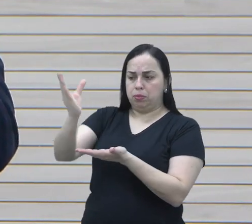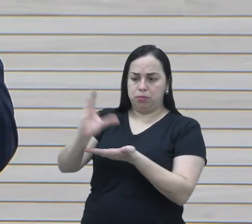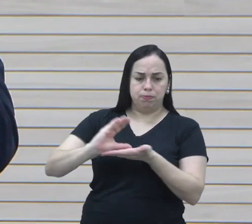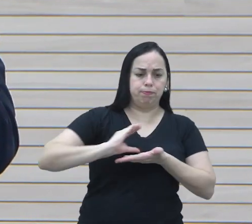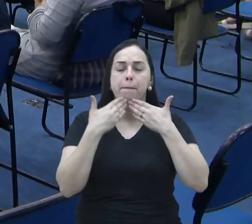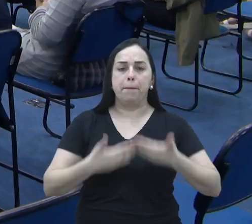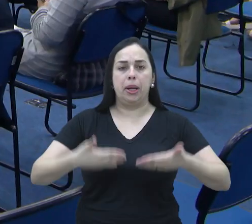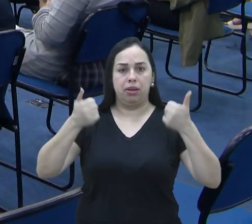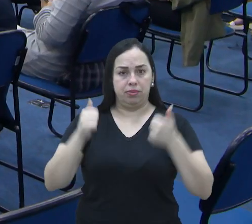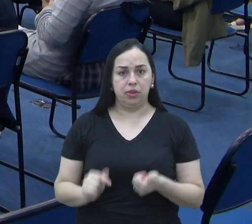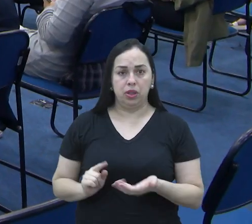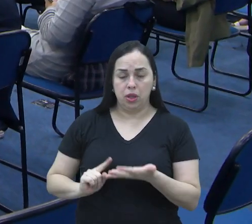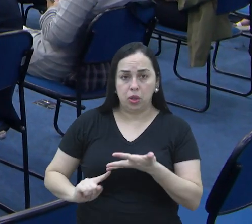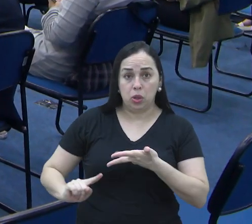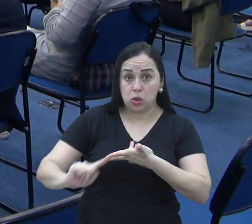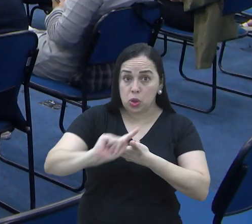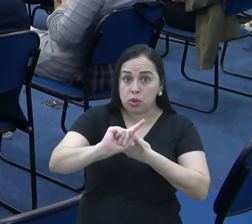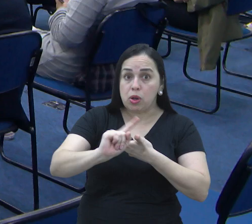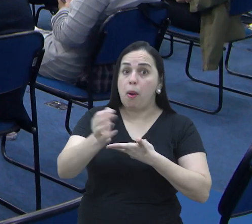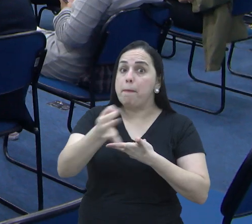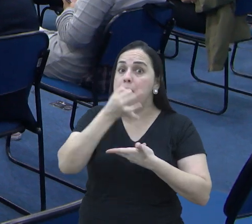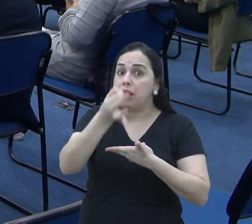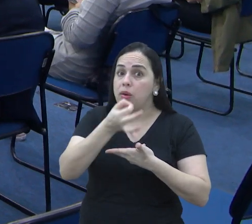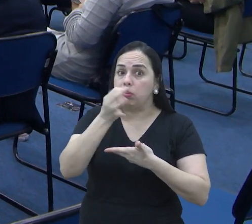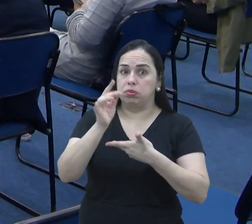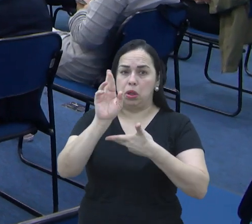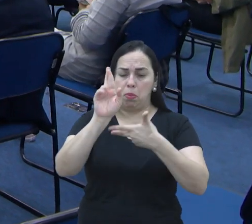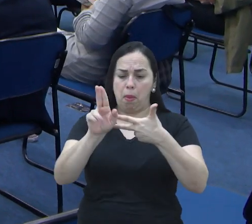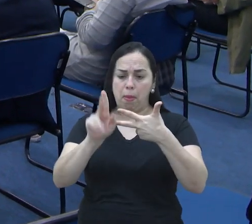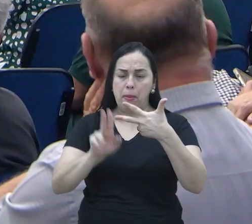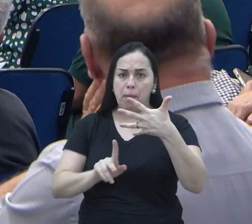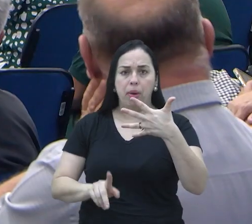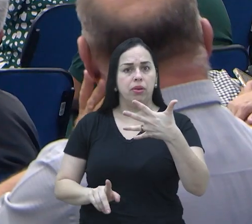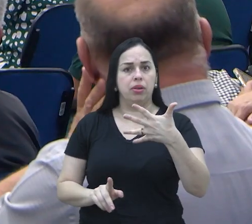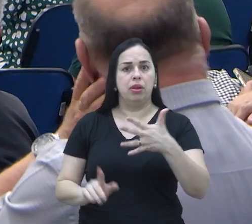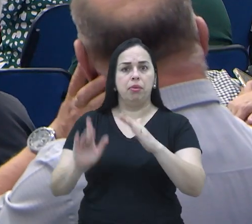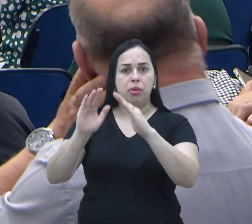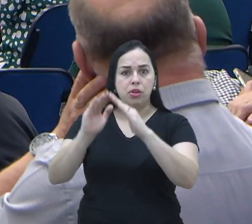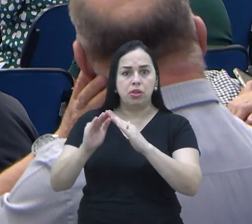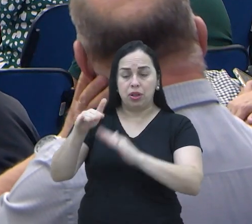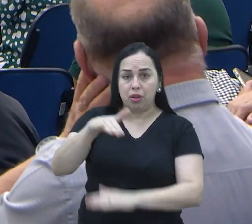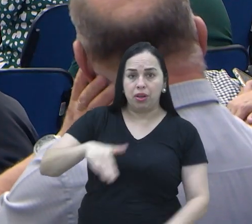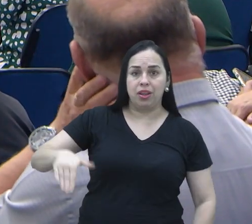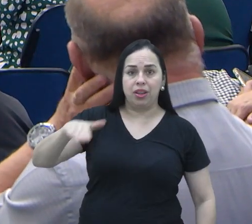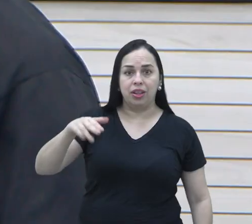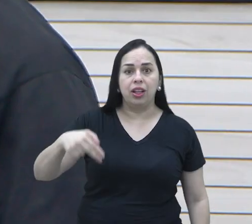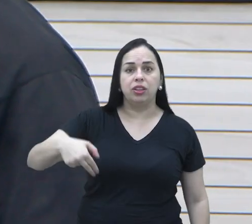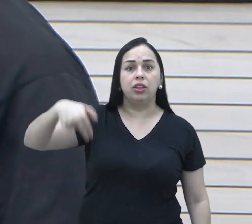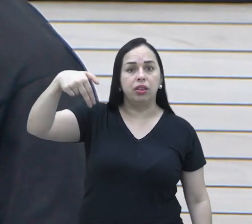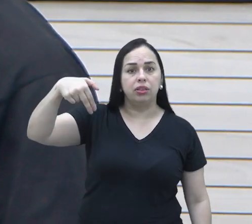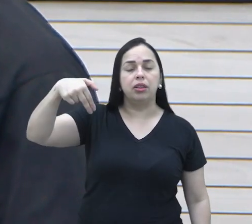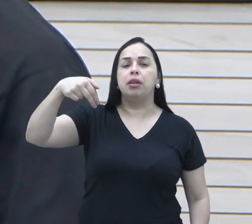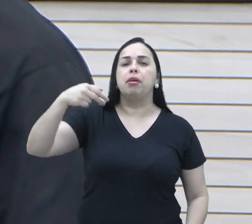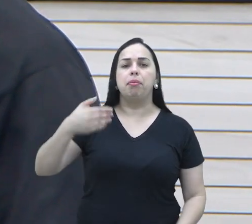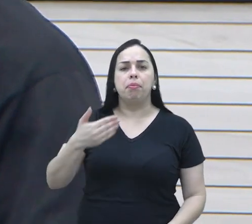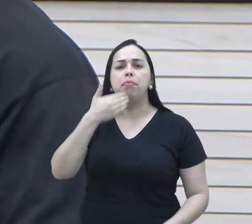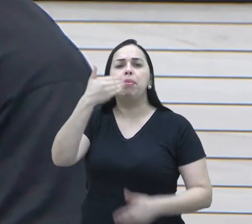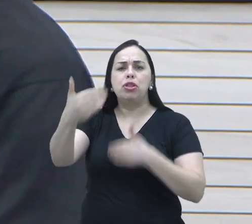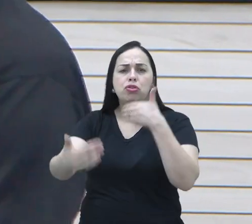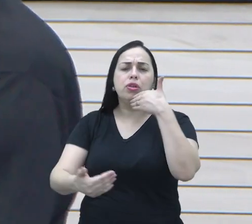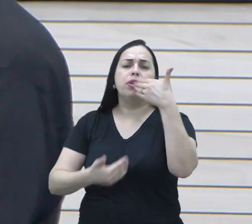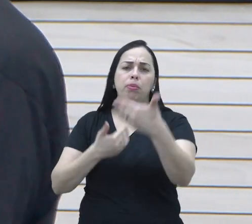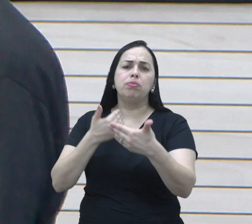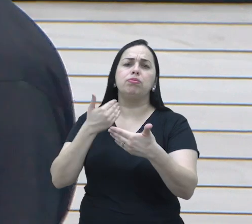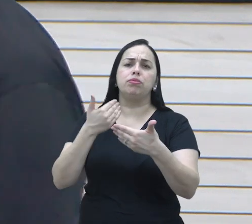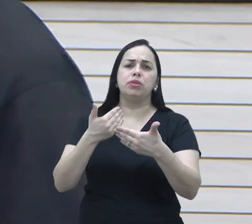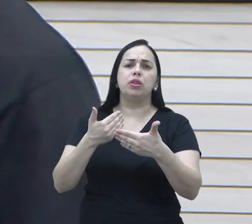da cidade. Os apontamentos da população foram diversos. Moradores da região norte levantaram a necessidade